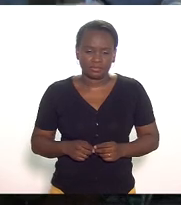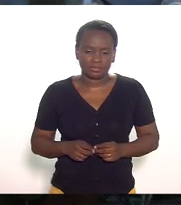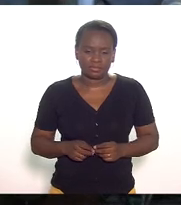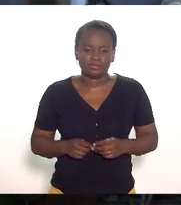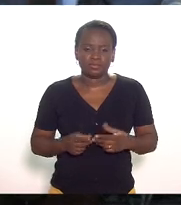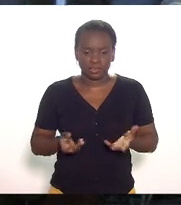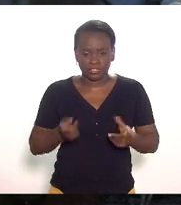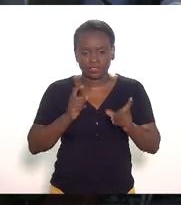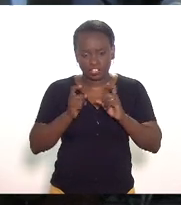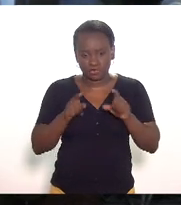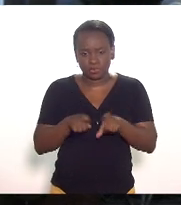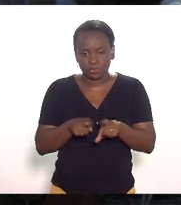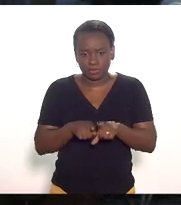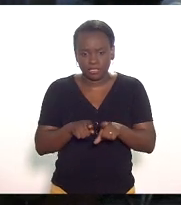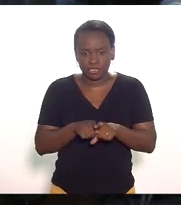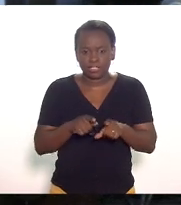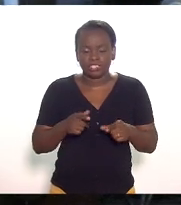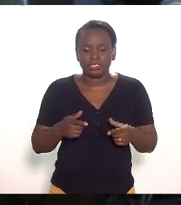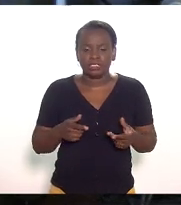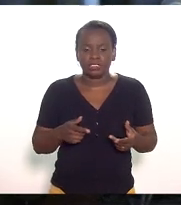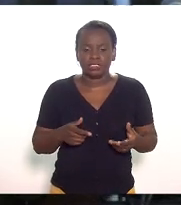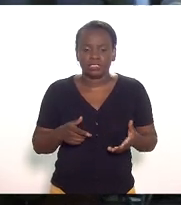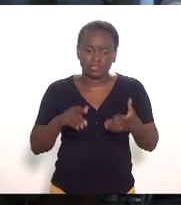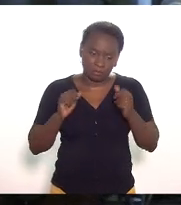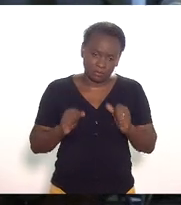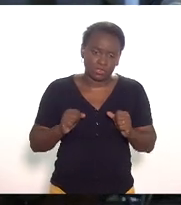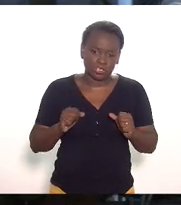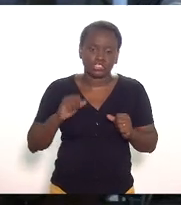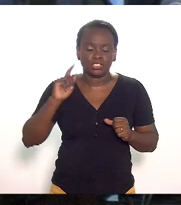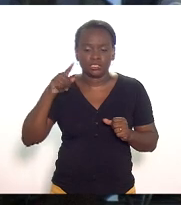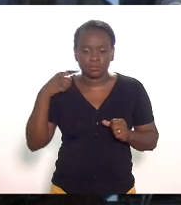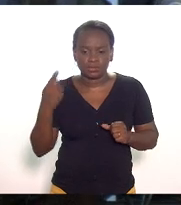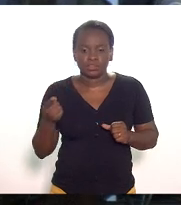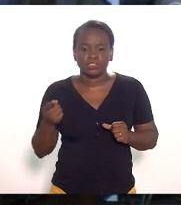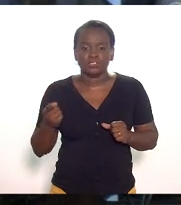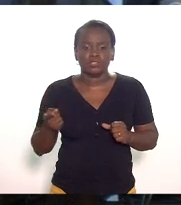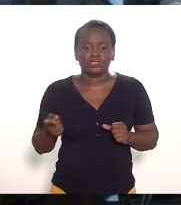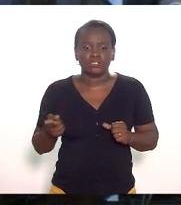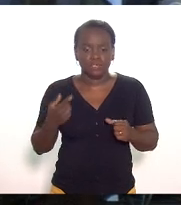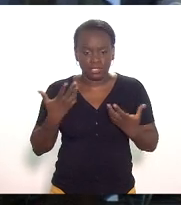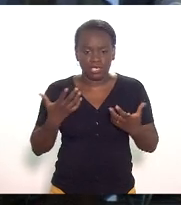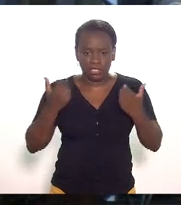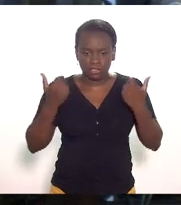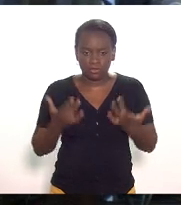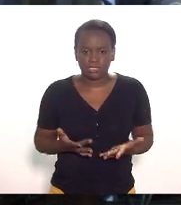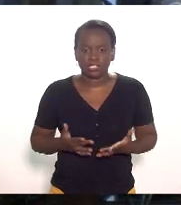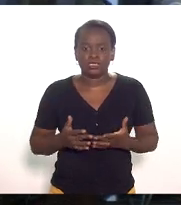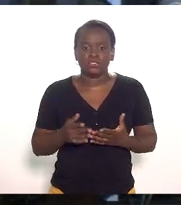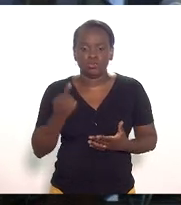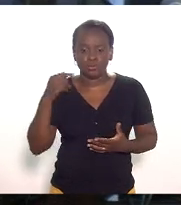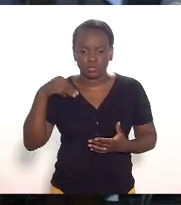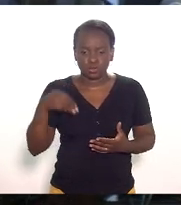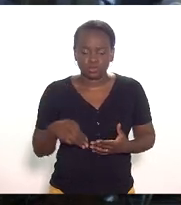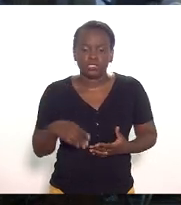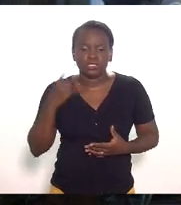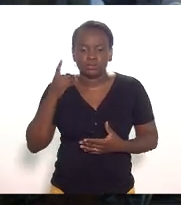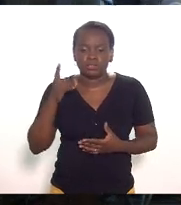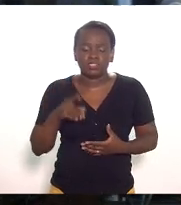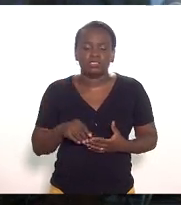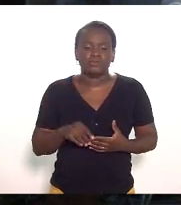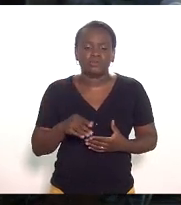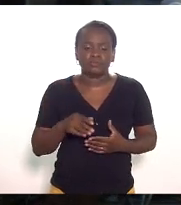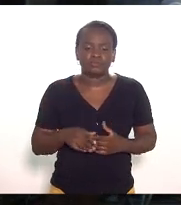eu vou discutir um pouquinho, Vossa Excelência pode discutir, em seguida eu quero falar só um minuto. Deputado Rodrigo Amorim.